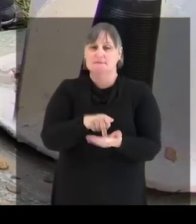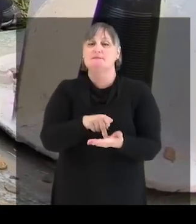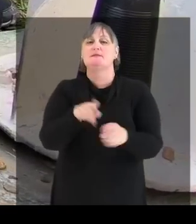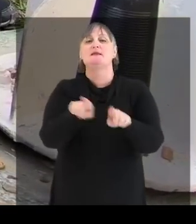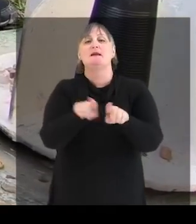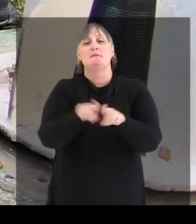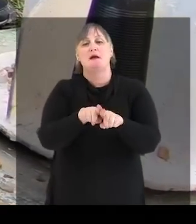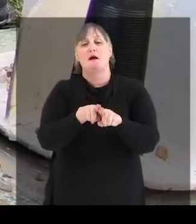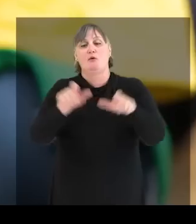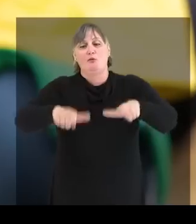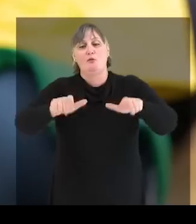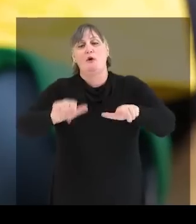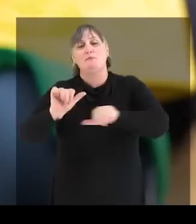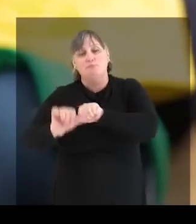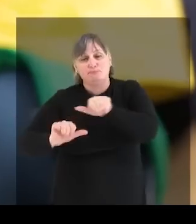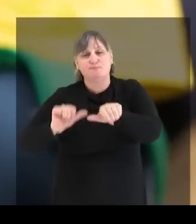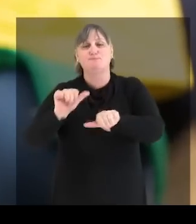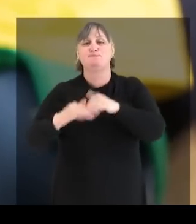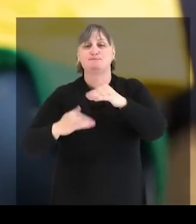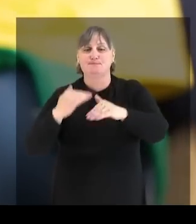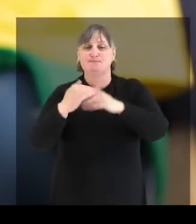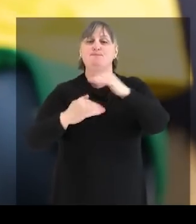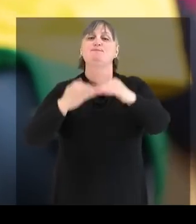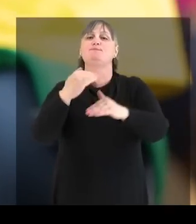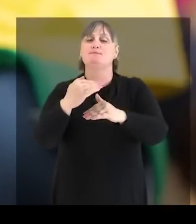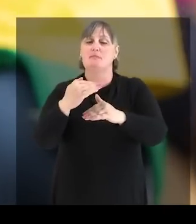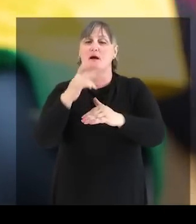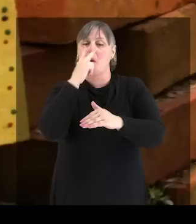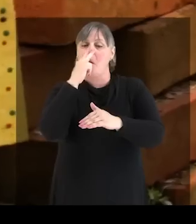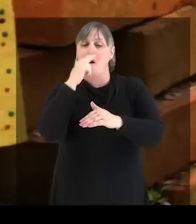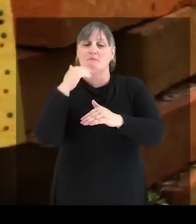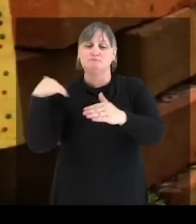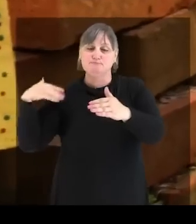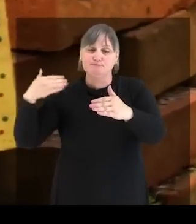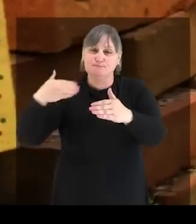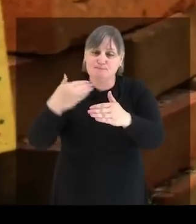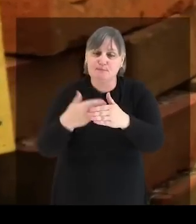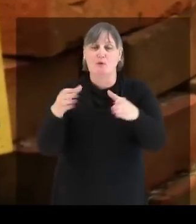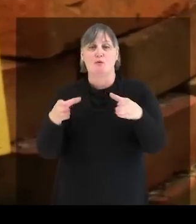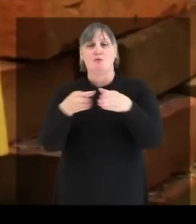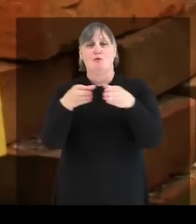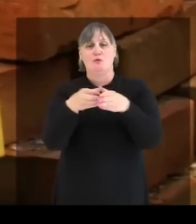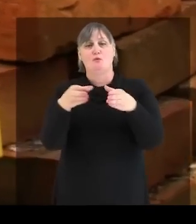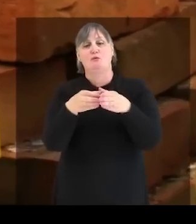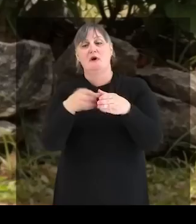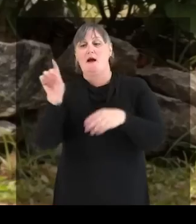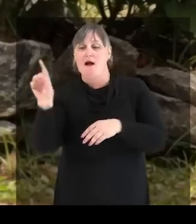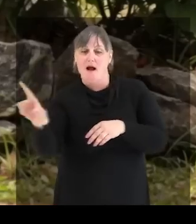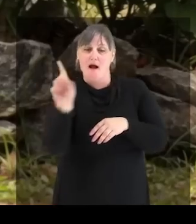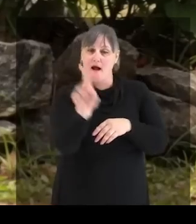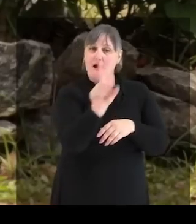fosse se transformando gradativamente. Ele precisava ser um processo construído em grupo, cada um fazendo o